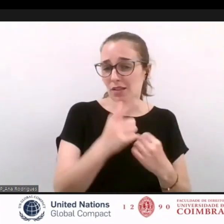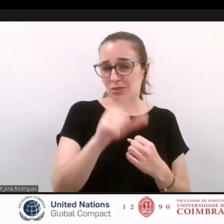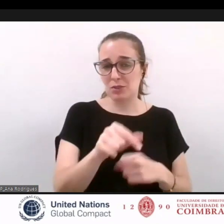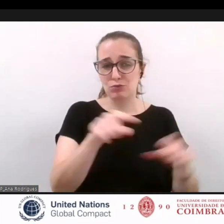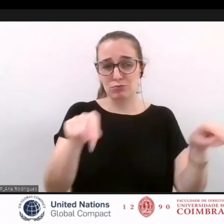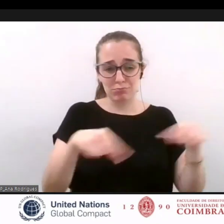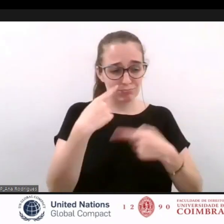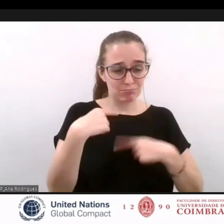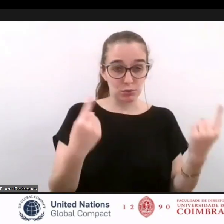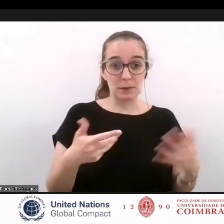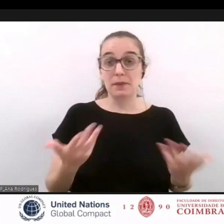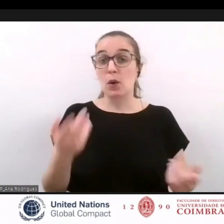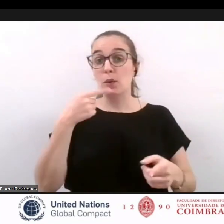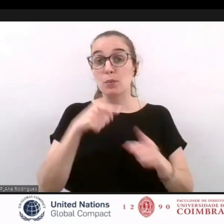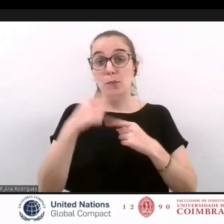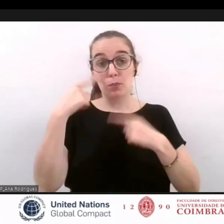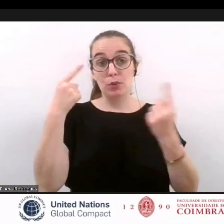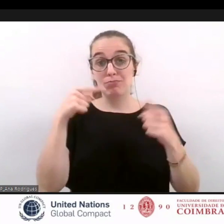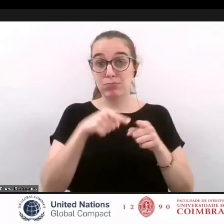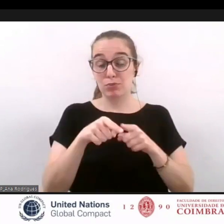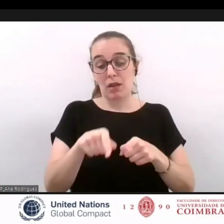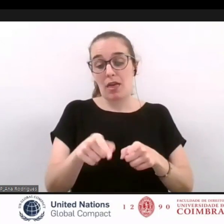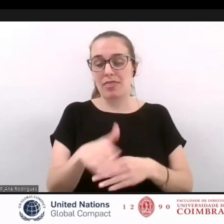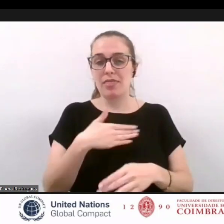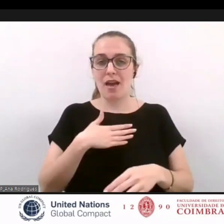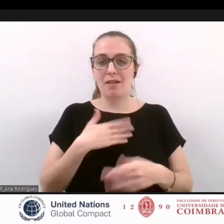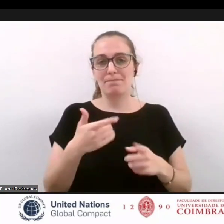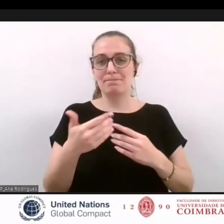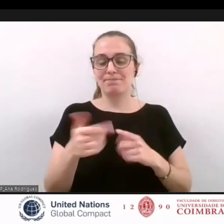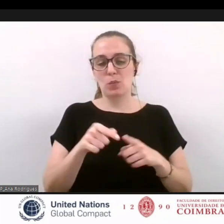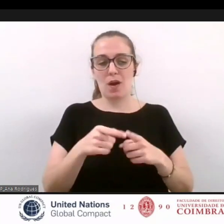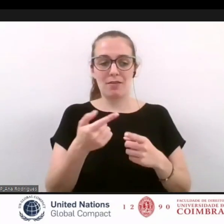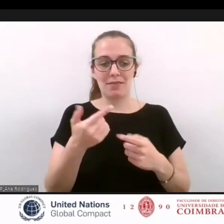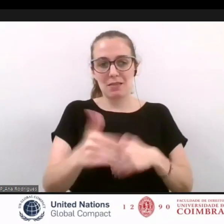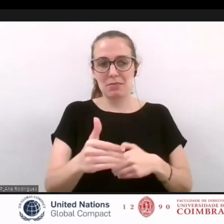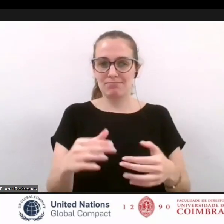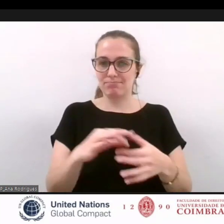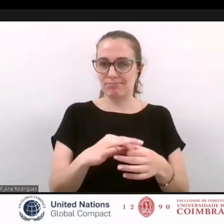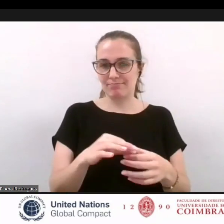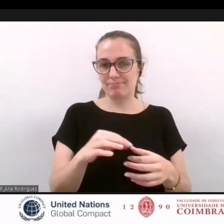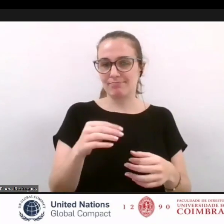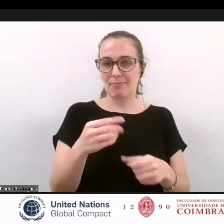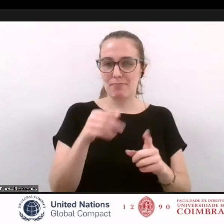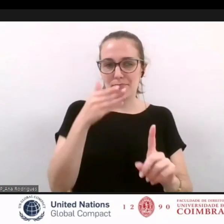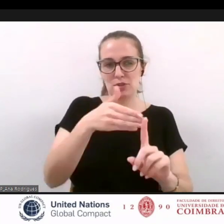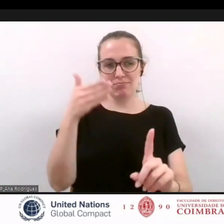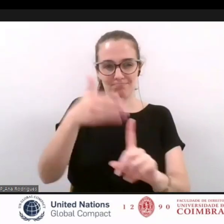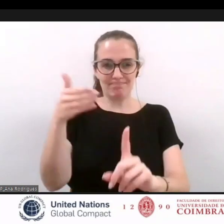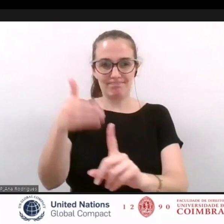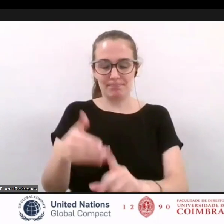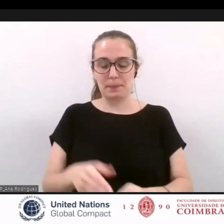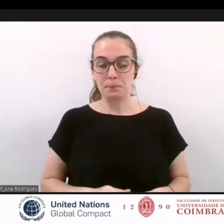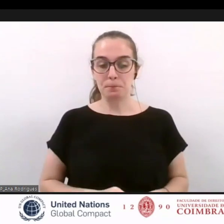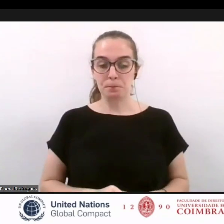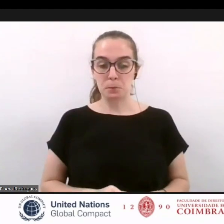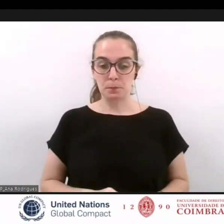portanto, a nosso ver, um papel fundamental e até de baliza nesta implementação e metas definidas. Um dos desafios